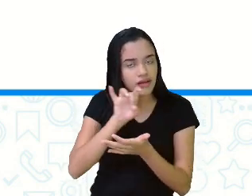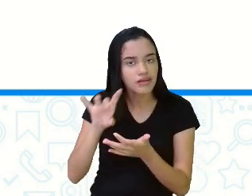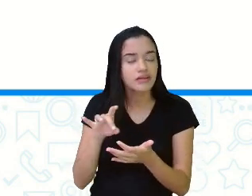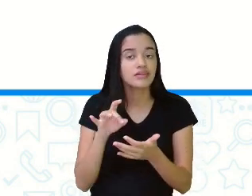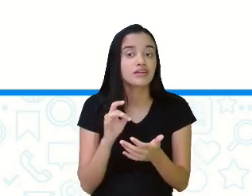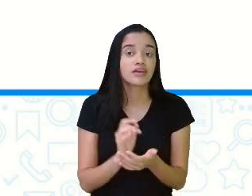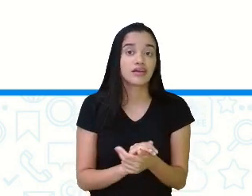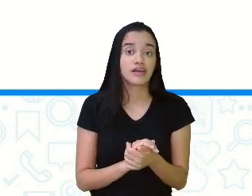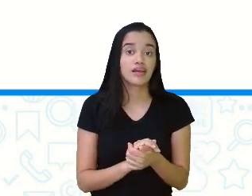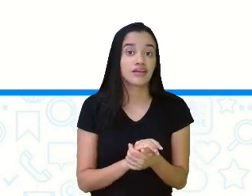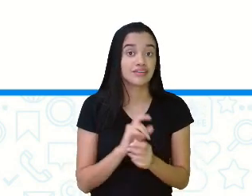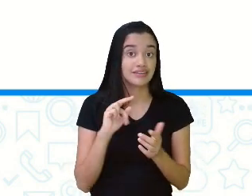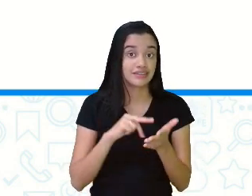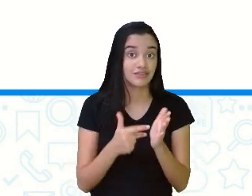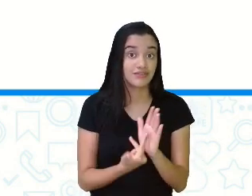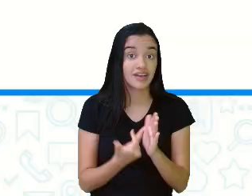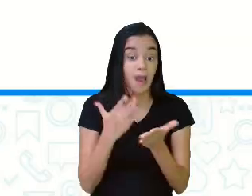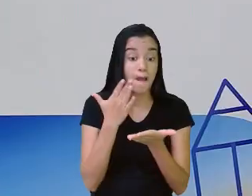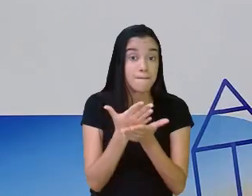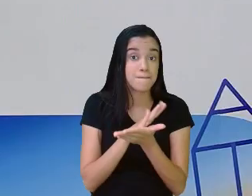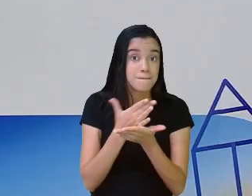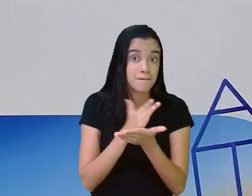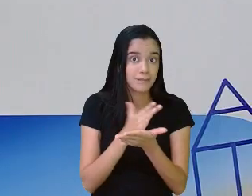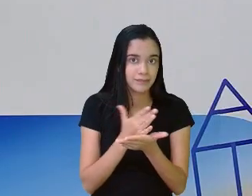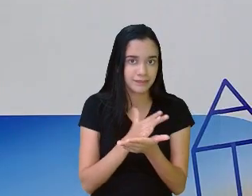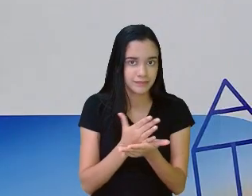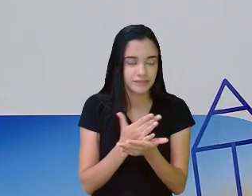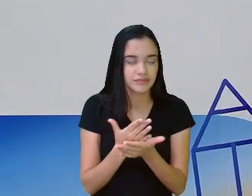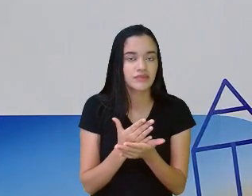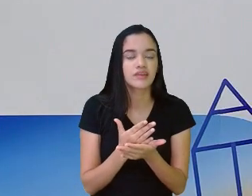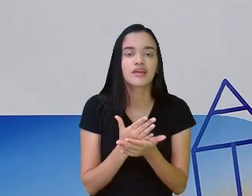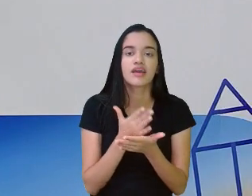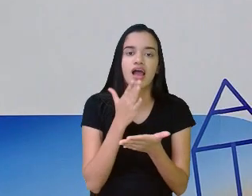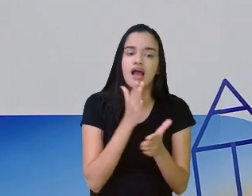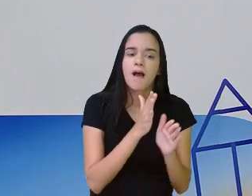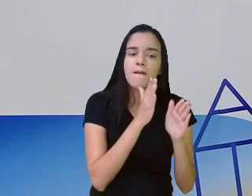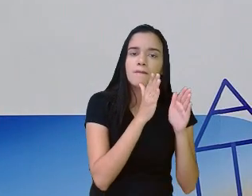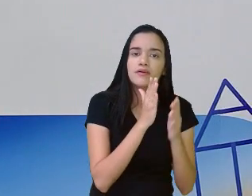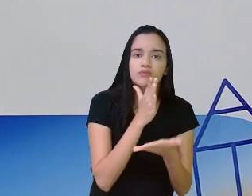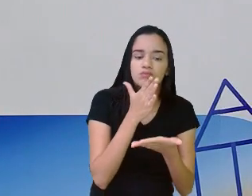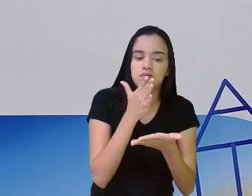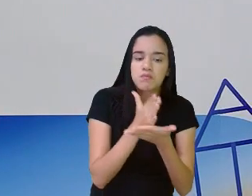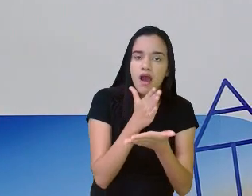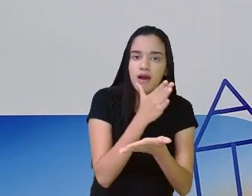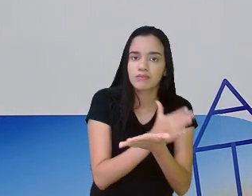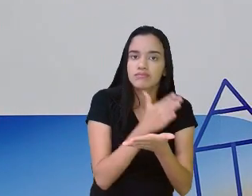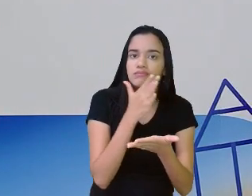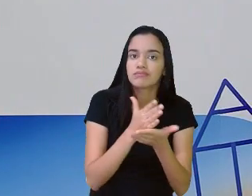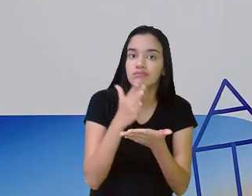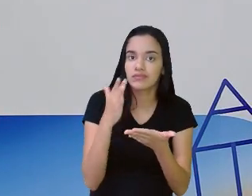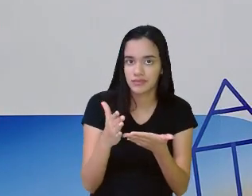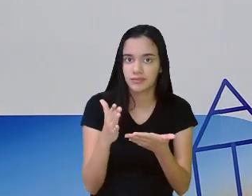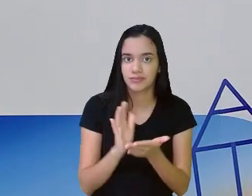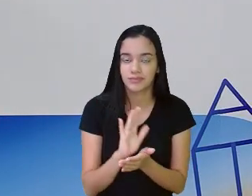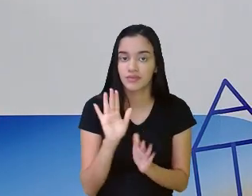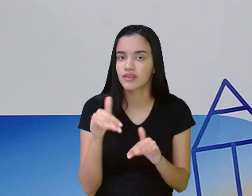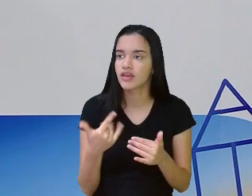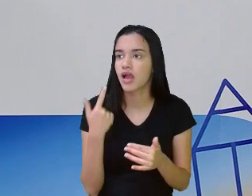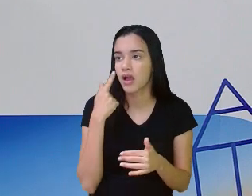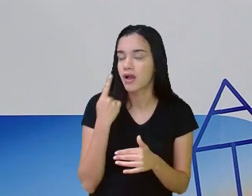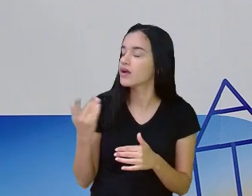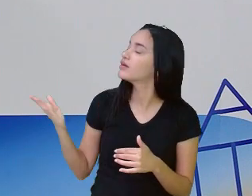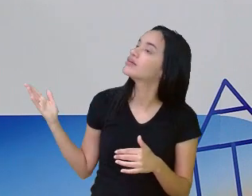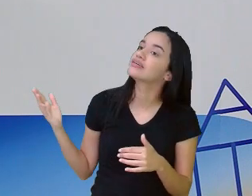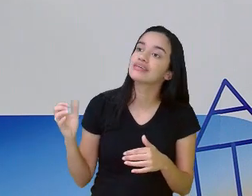vai valer metade. Cada parte dessa laranja vai valer metade. E